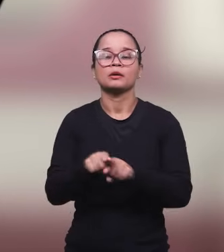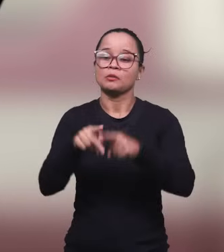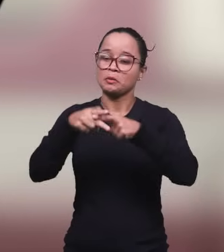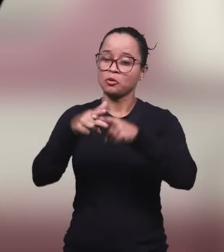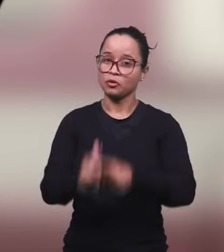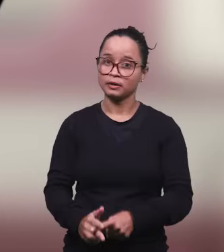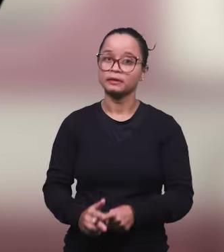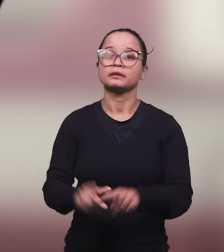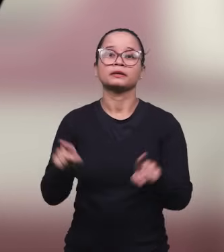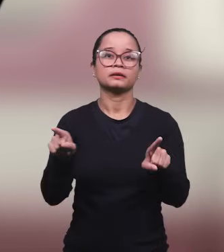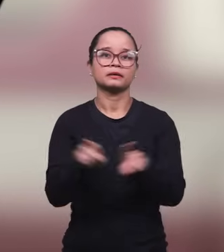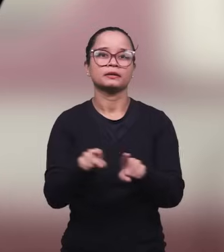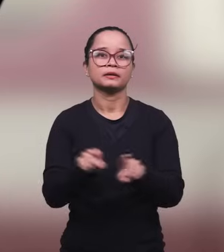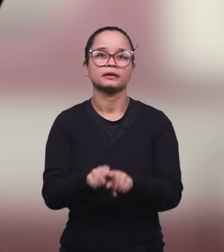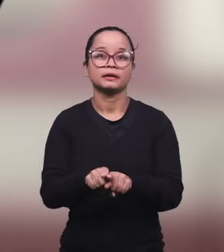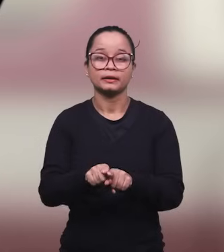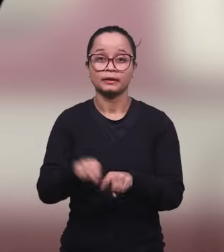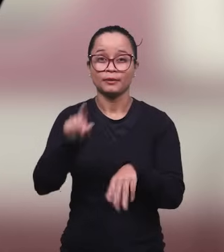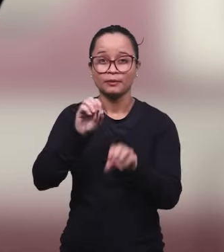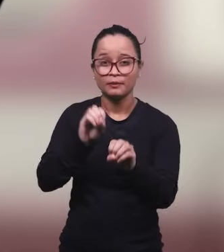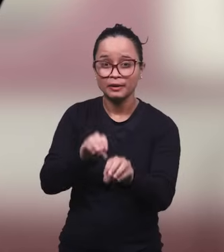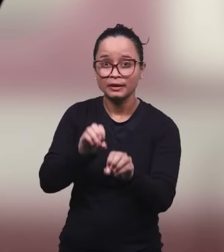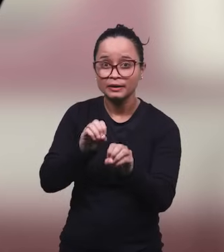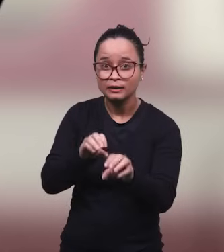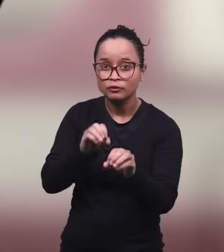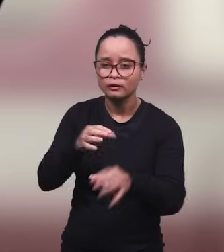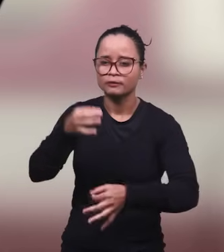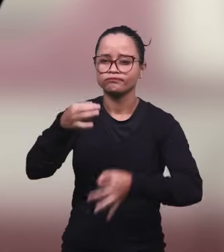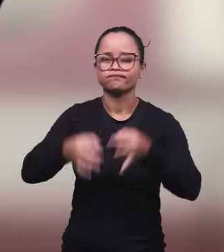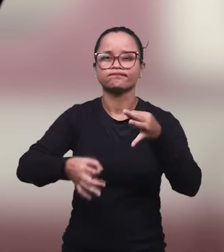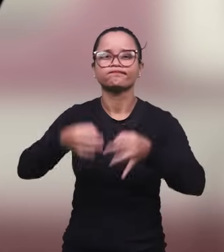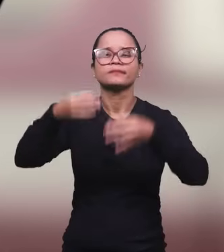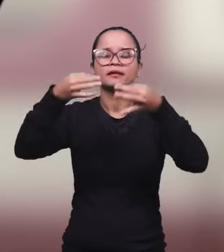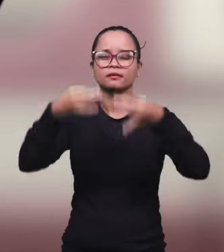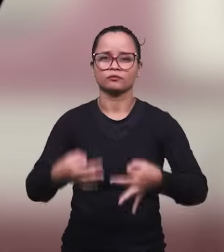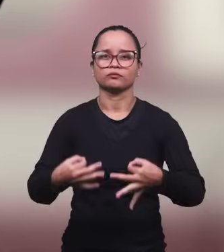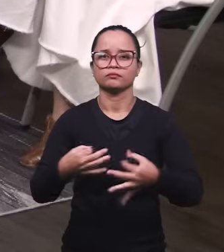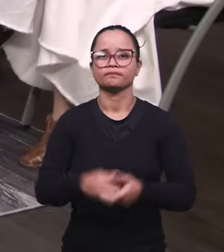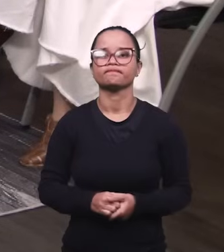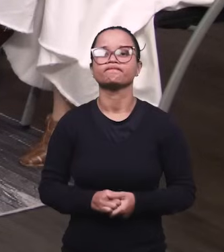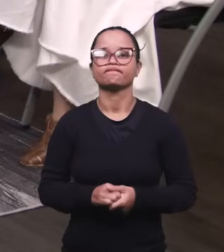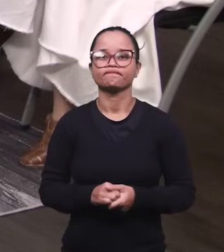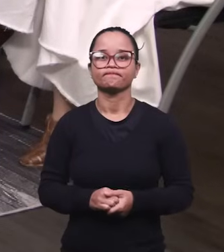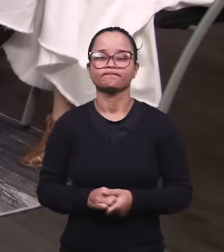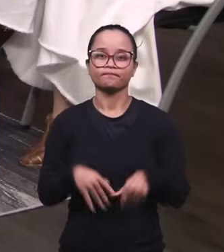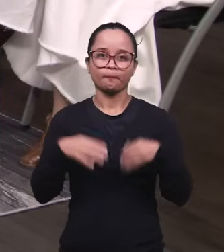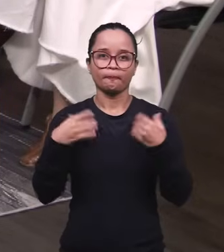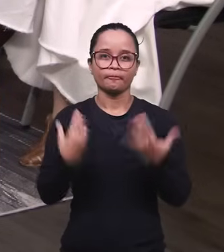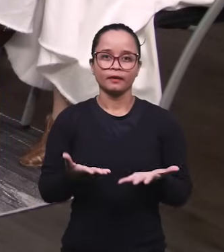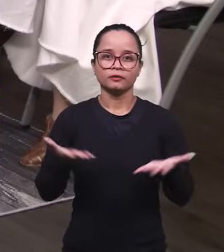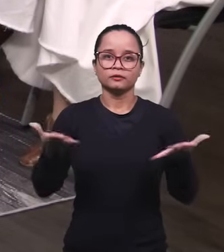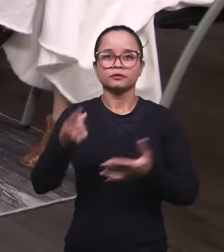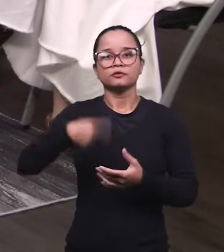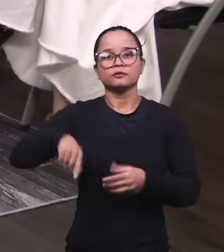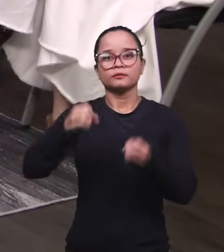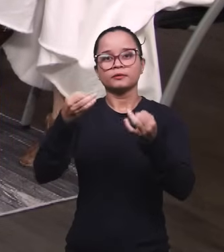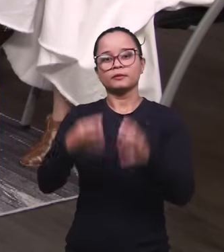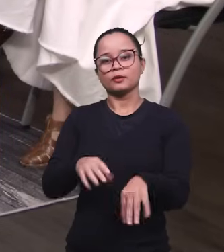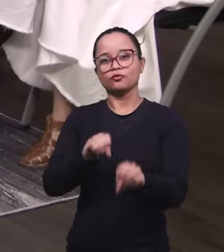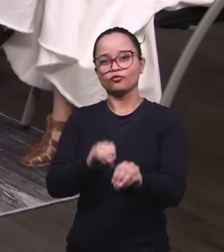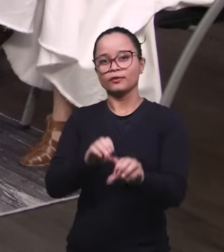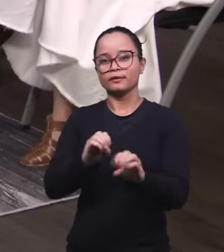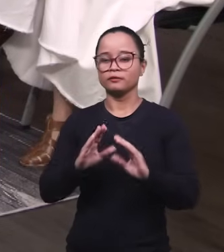para corrigir e para instruir em justiça. Nós estamos falando de uma